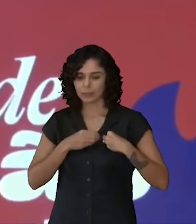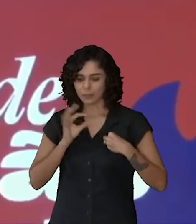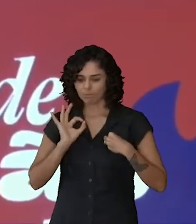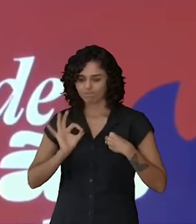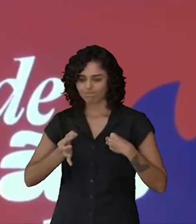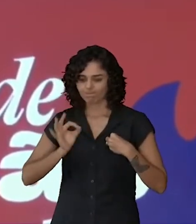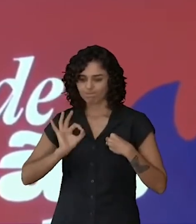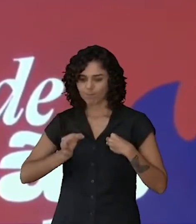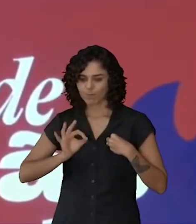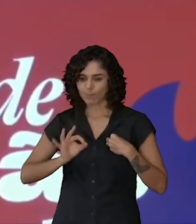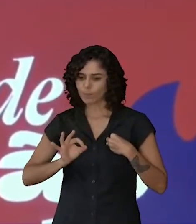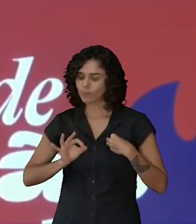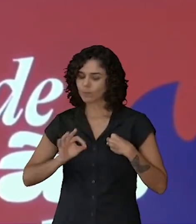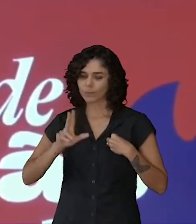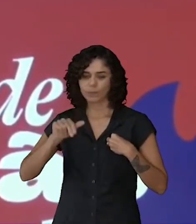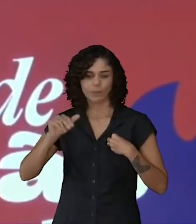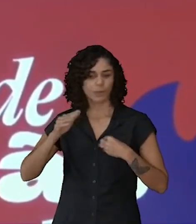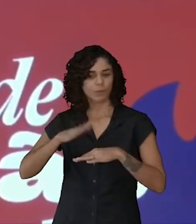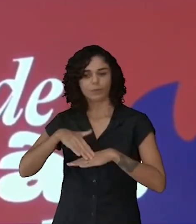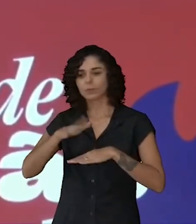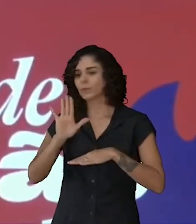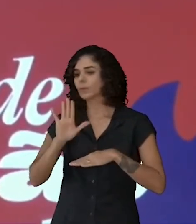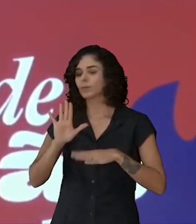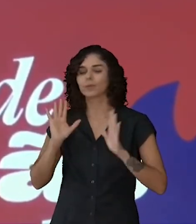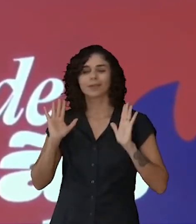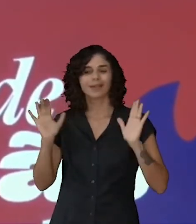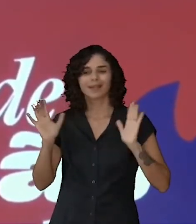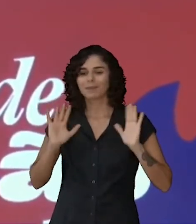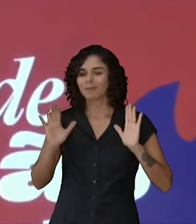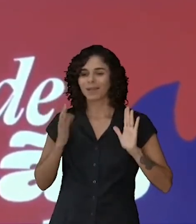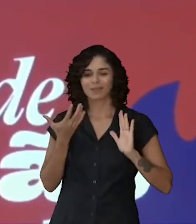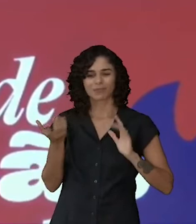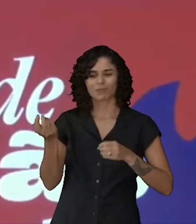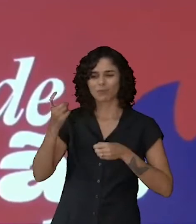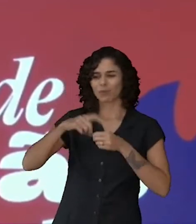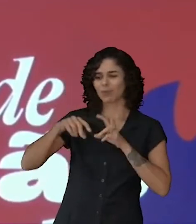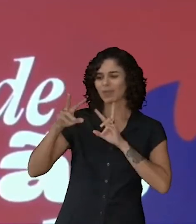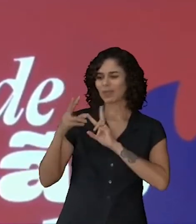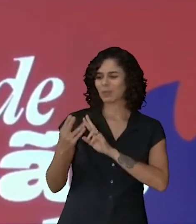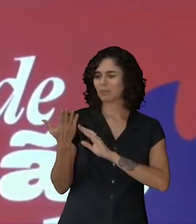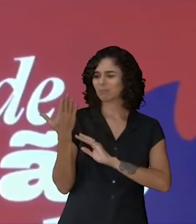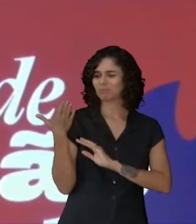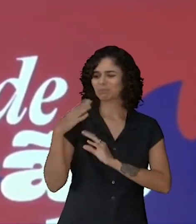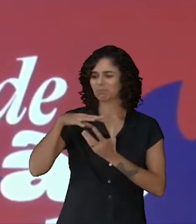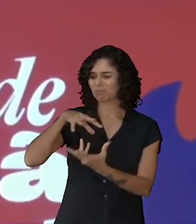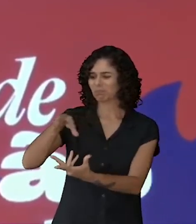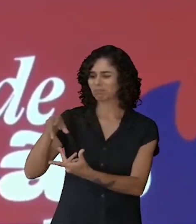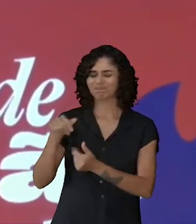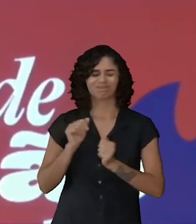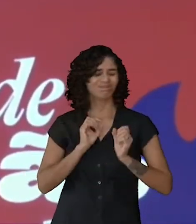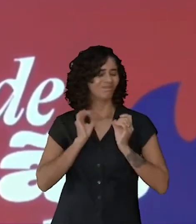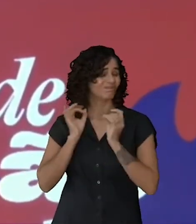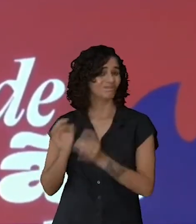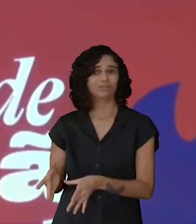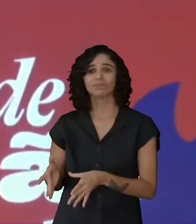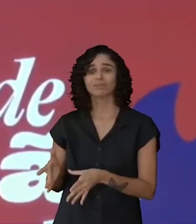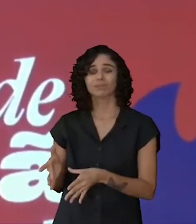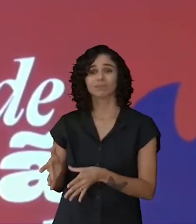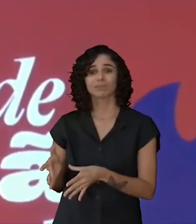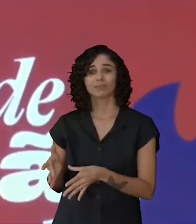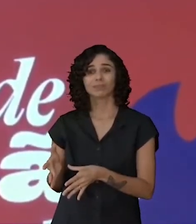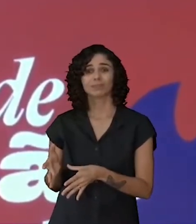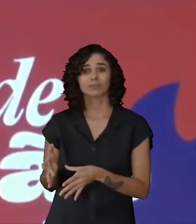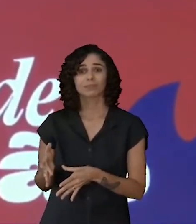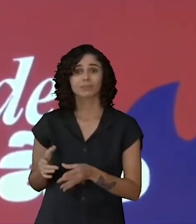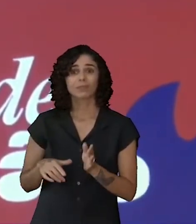você nunca mais vai querer ter nada a ver com esse tipo de comportamento. Então, antes de eu dizer